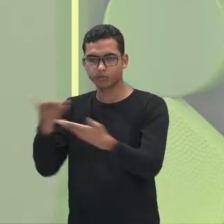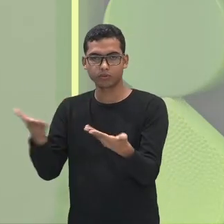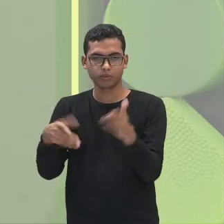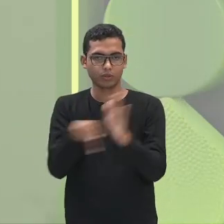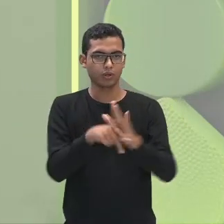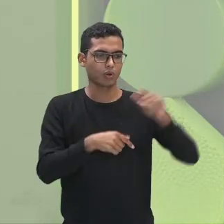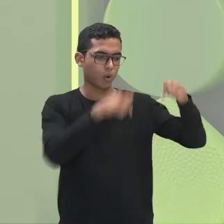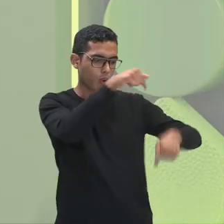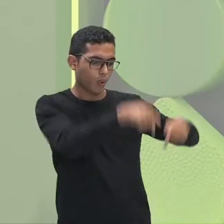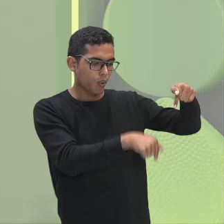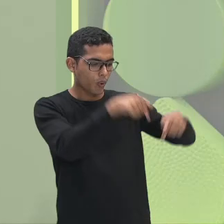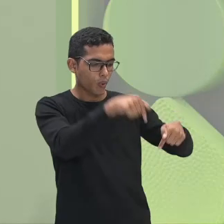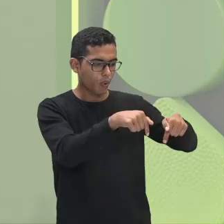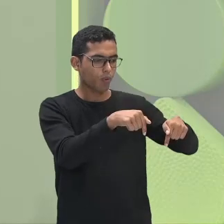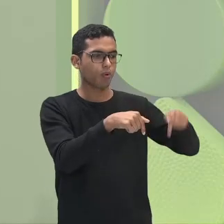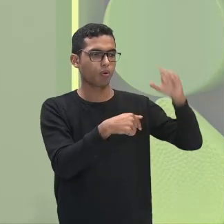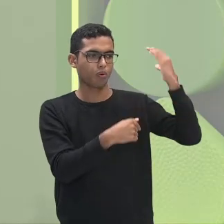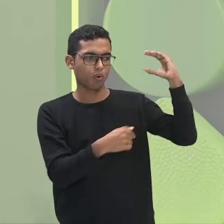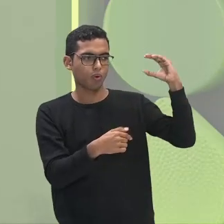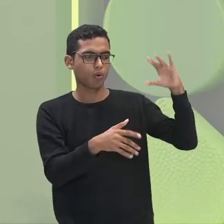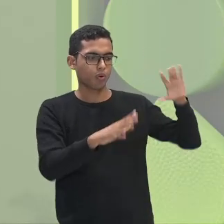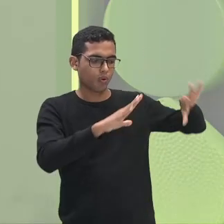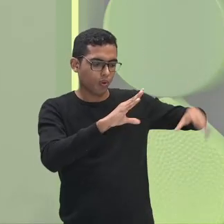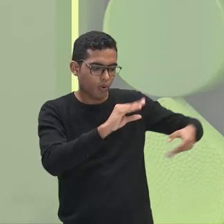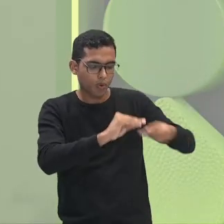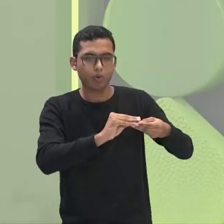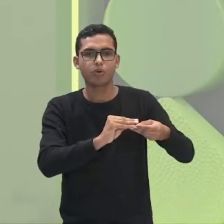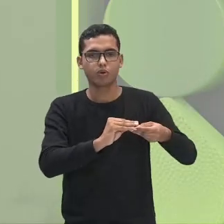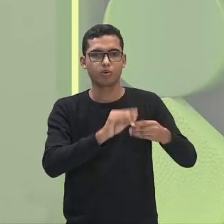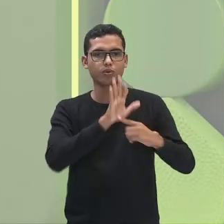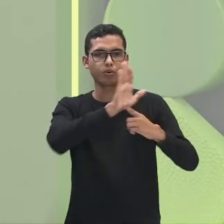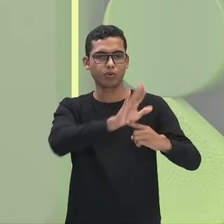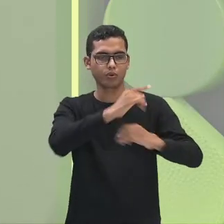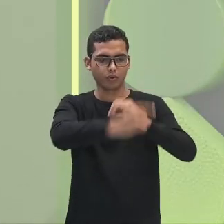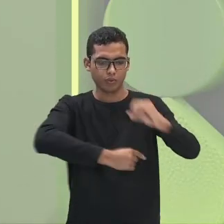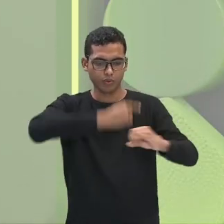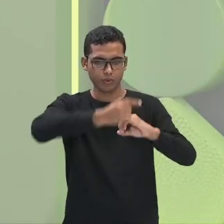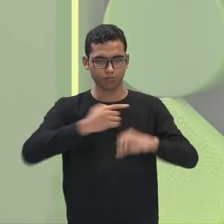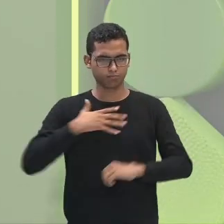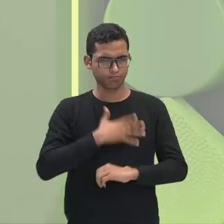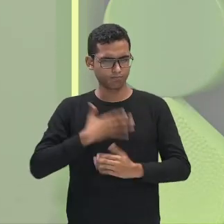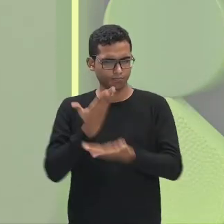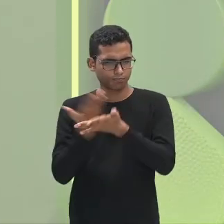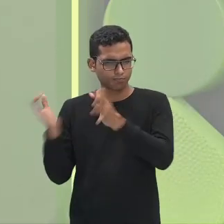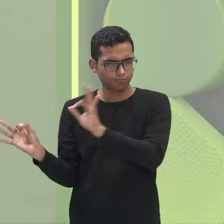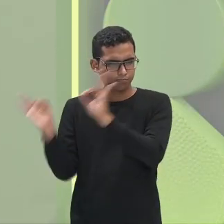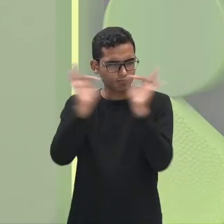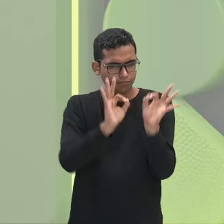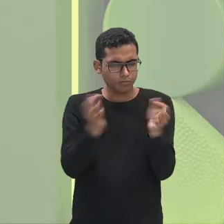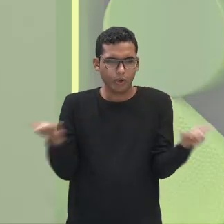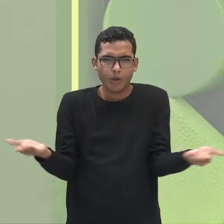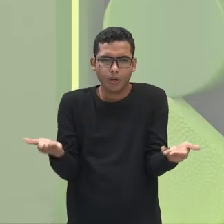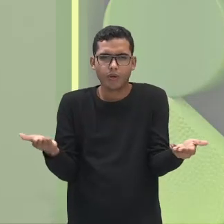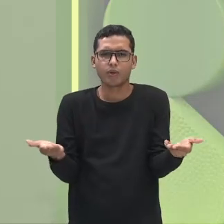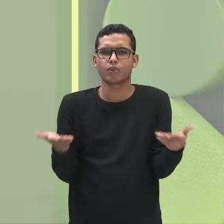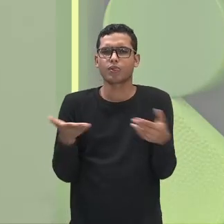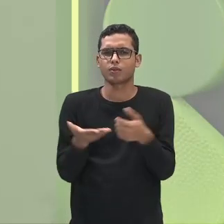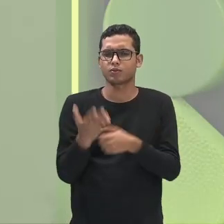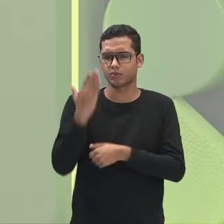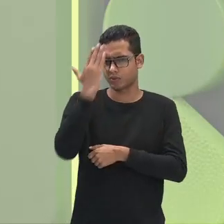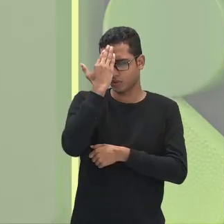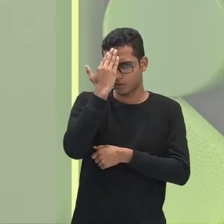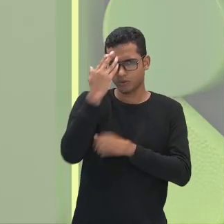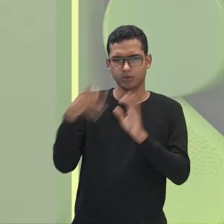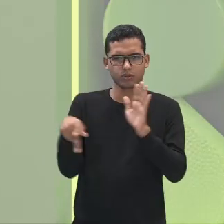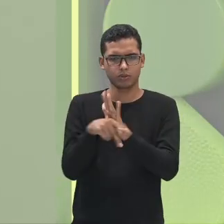com a forma científica mostrando sobre o átomo. Gostaram do nosso vídeo? E agora, com base no que